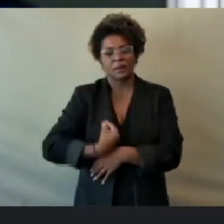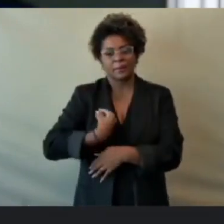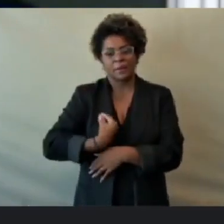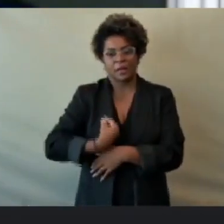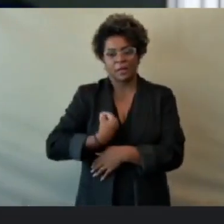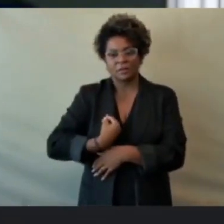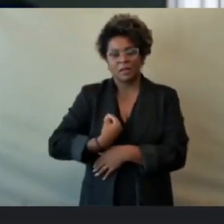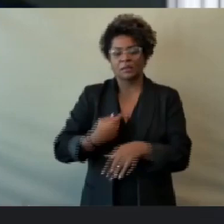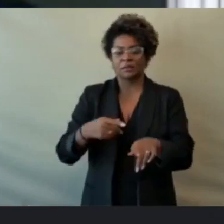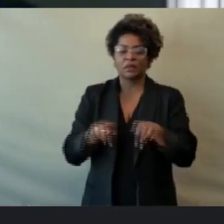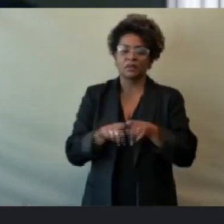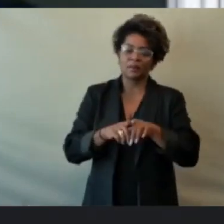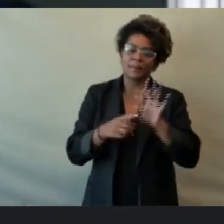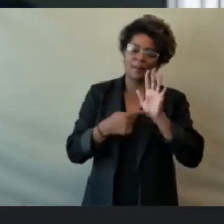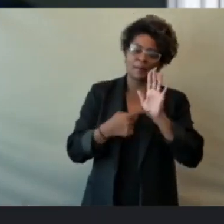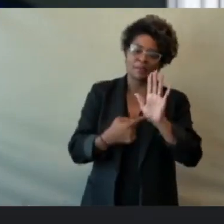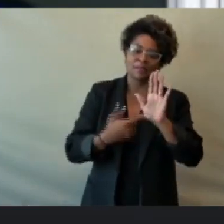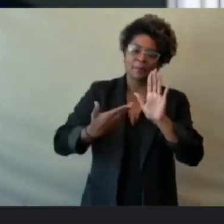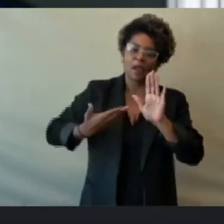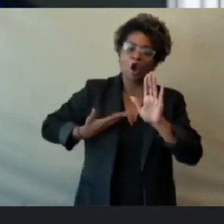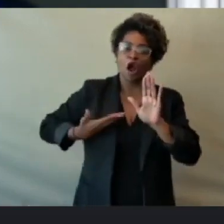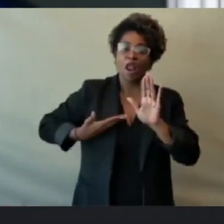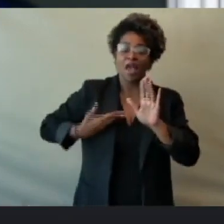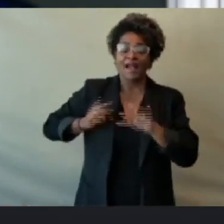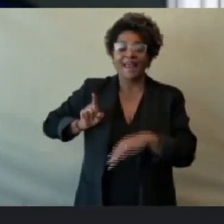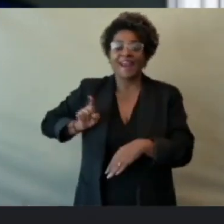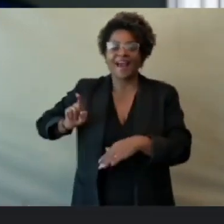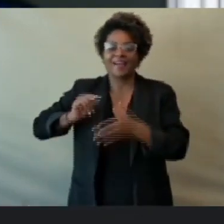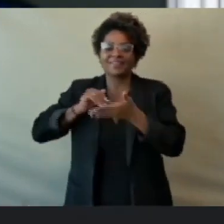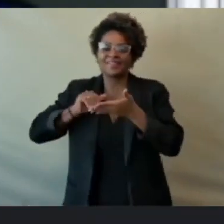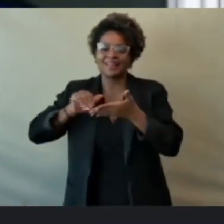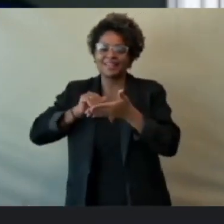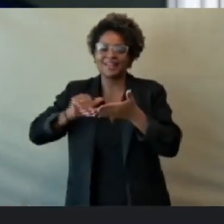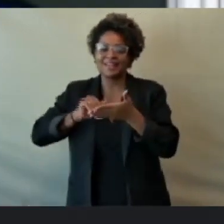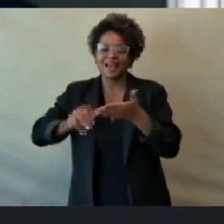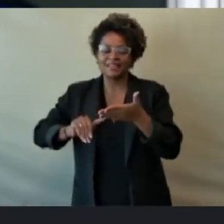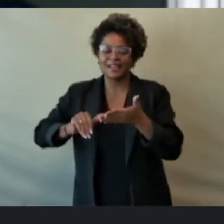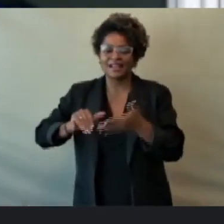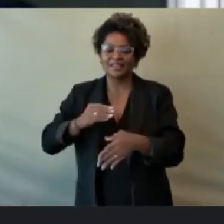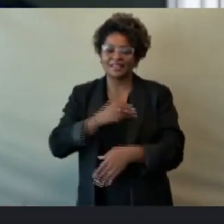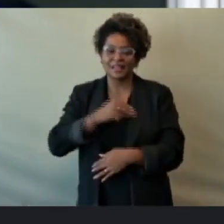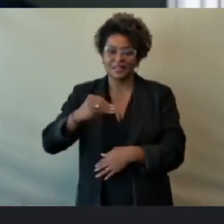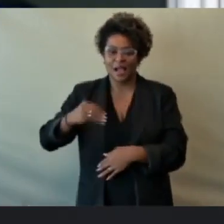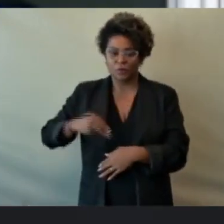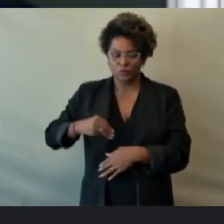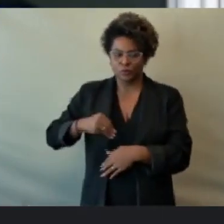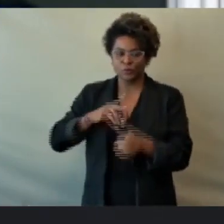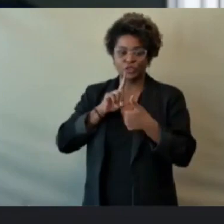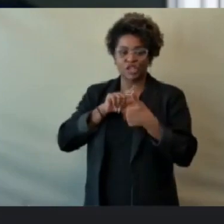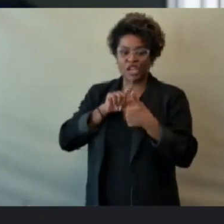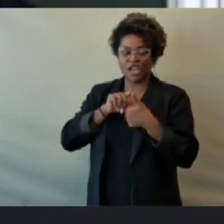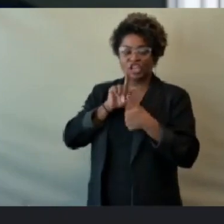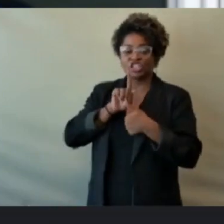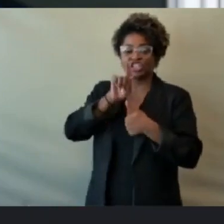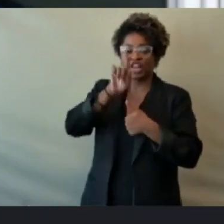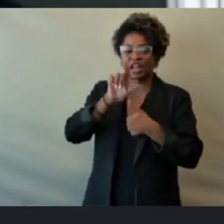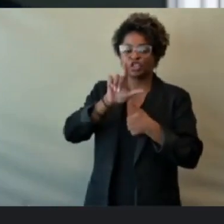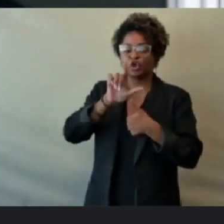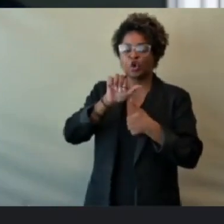minhas colegas da Secretaria de Saúde, vereador. A gerente Lussandra Costa, que é da Gerência de